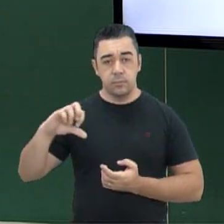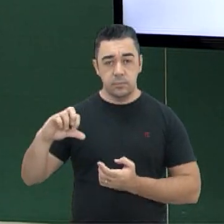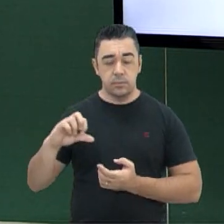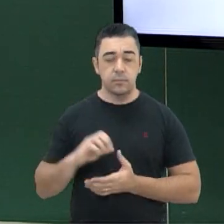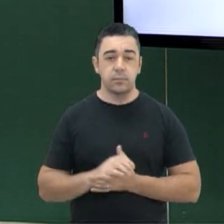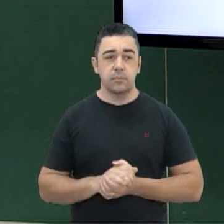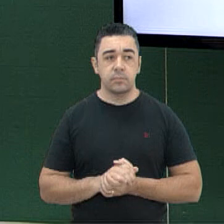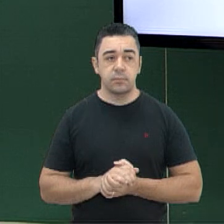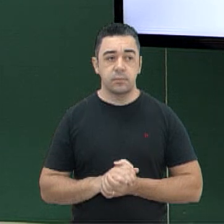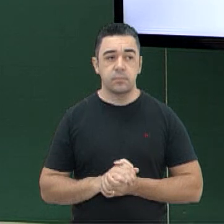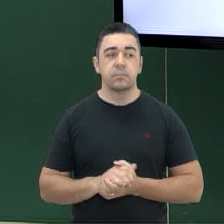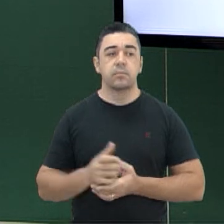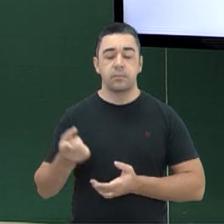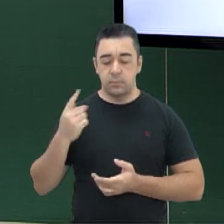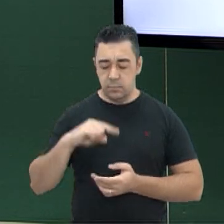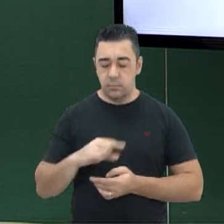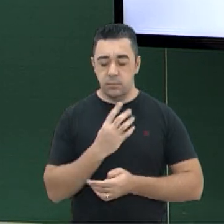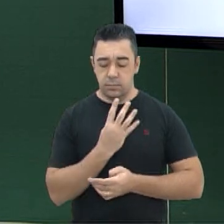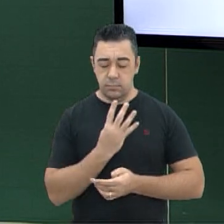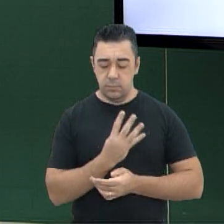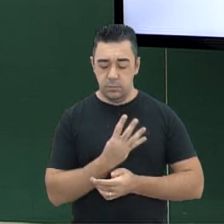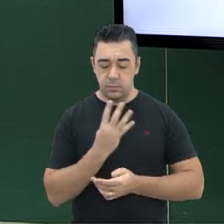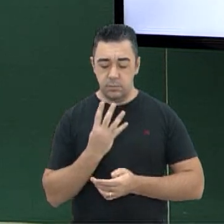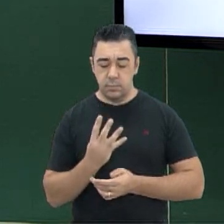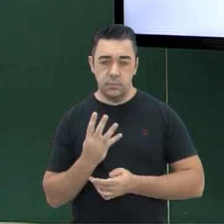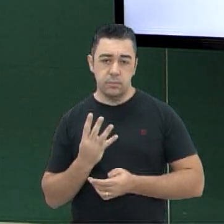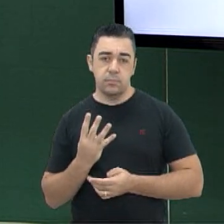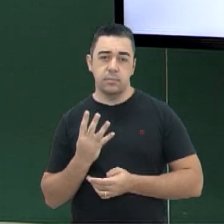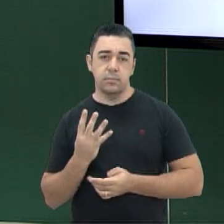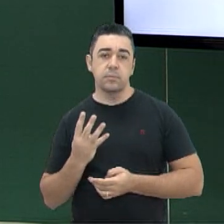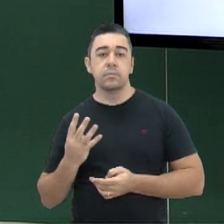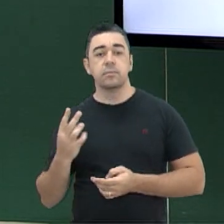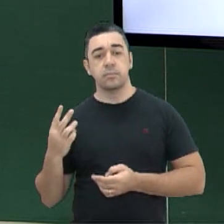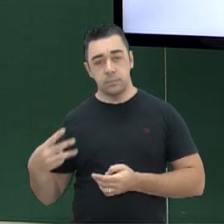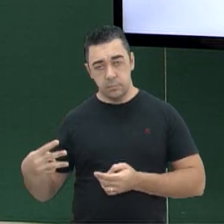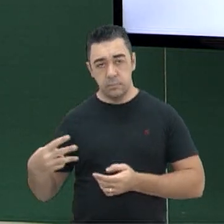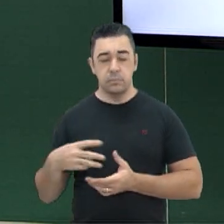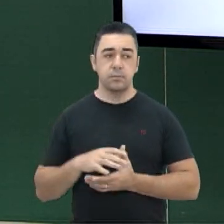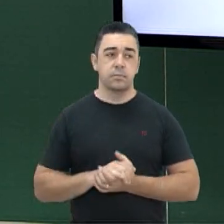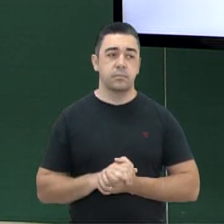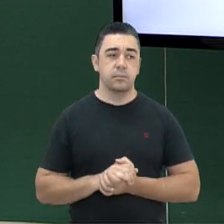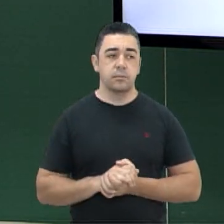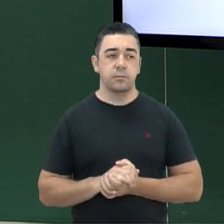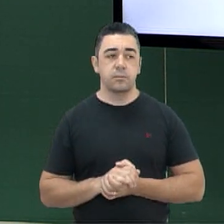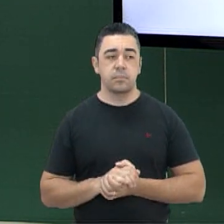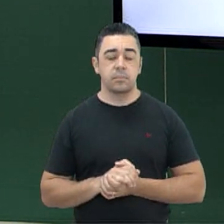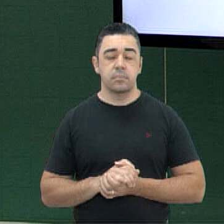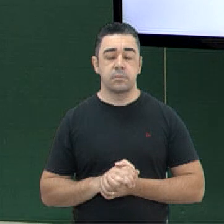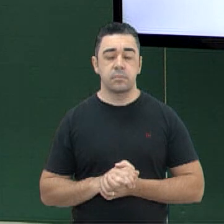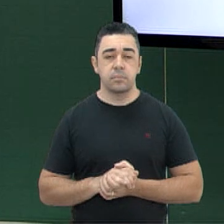1.159. Próximo que eu vou subtrair é o ímpar depois dele, 443.